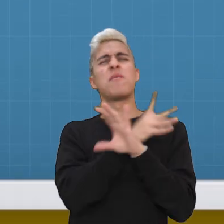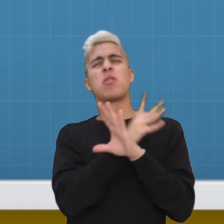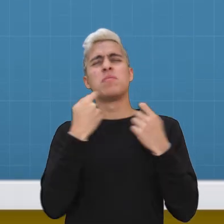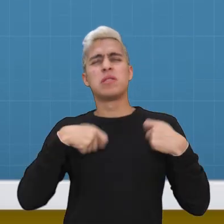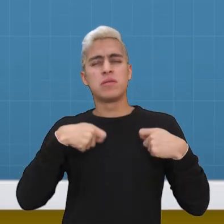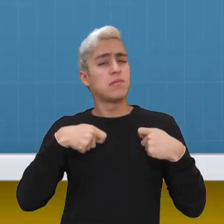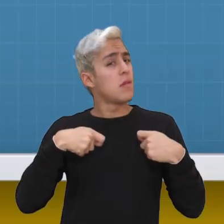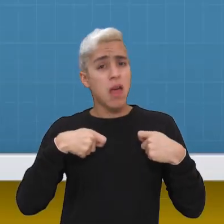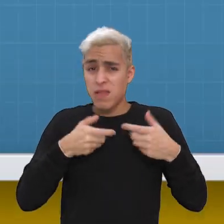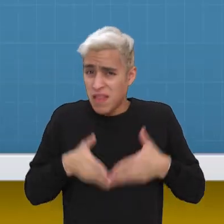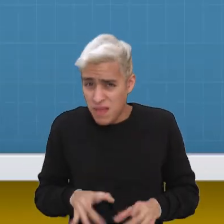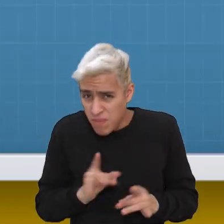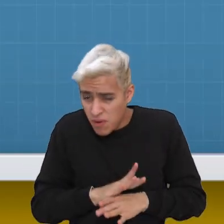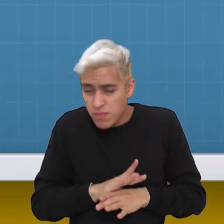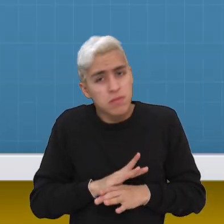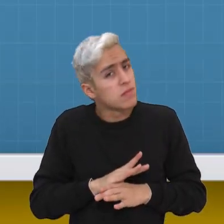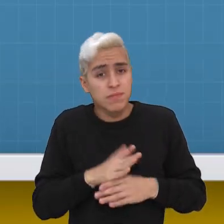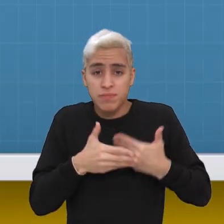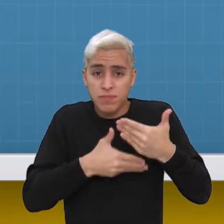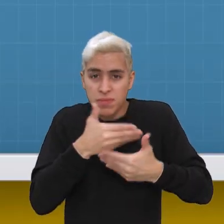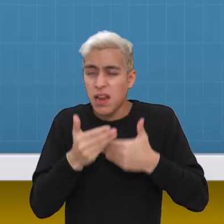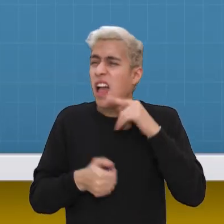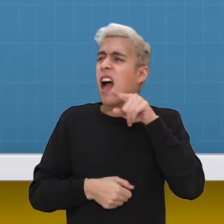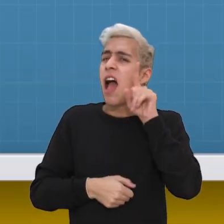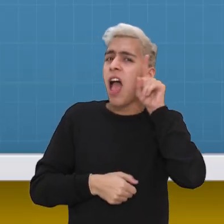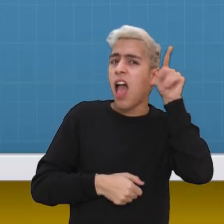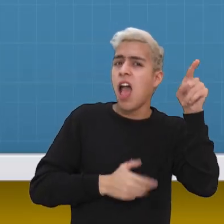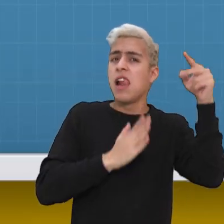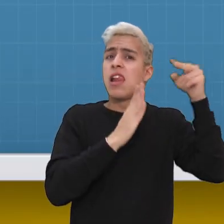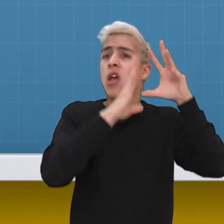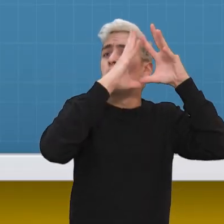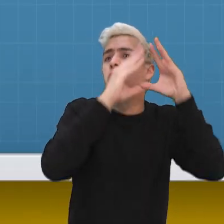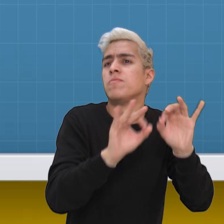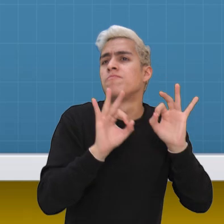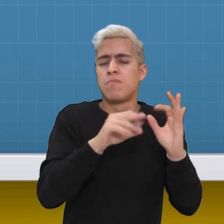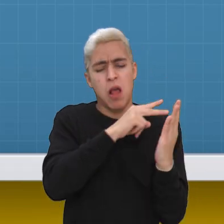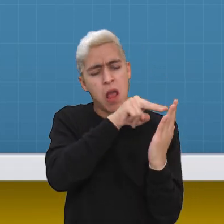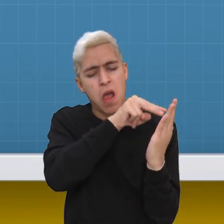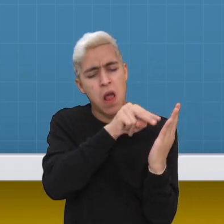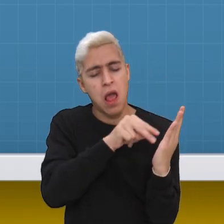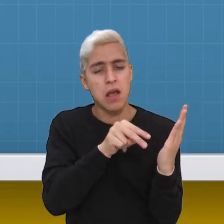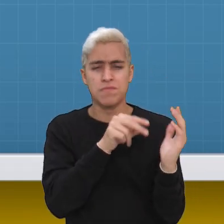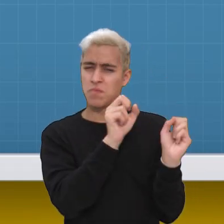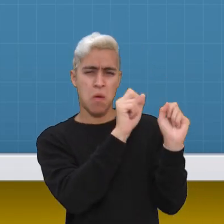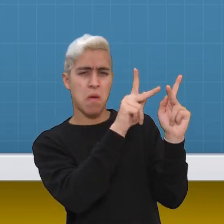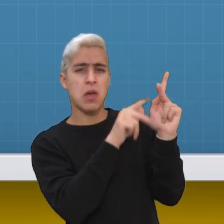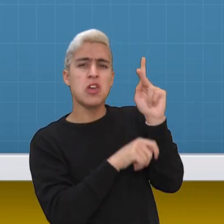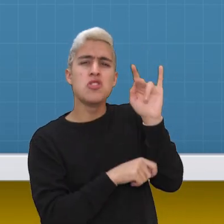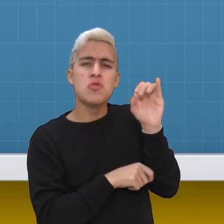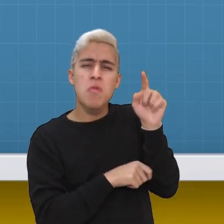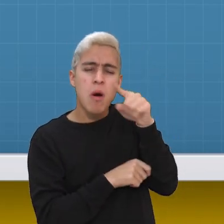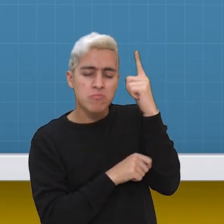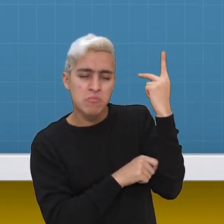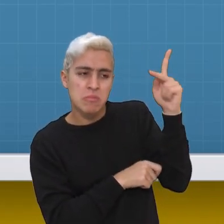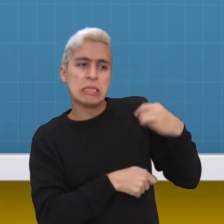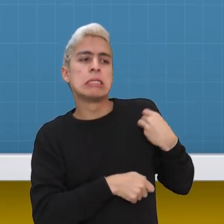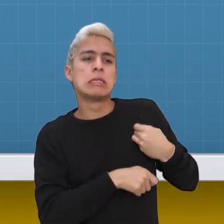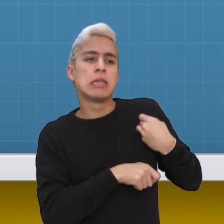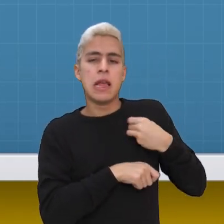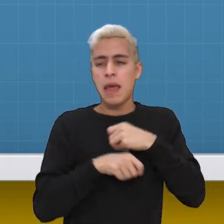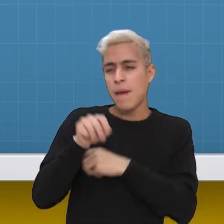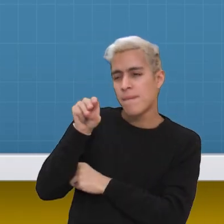nascer sabendo? Nós temos que mas o Joãozinho lê tudo correndo. Joãozinho cuida da vida